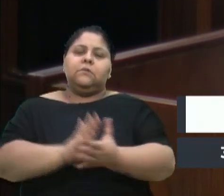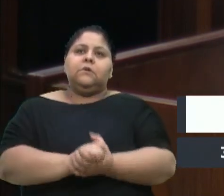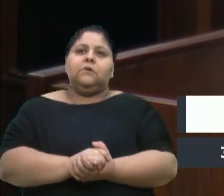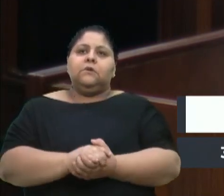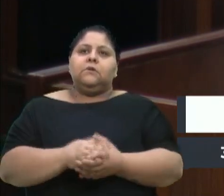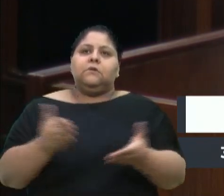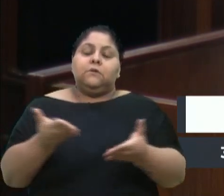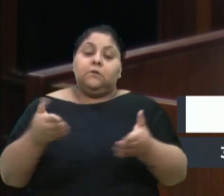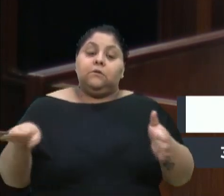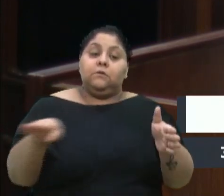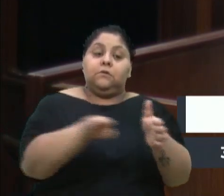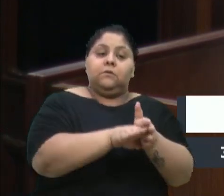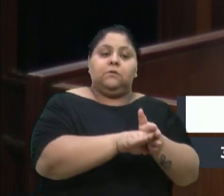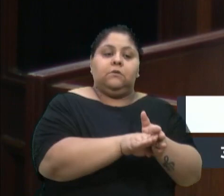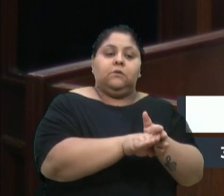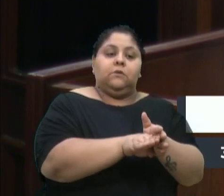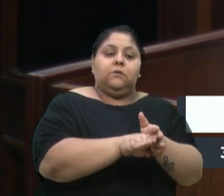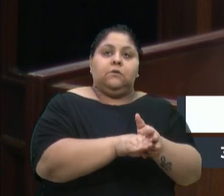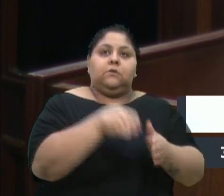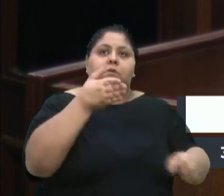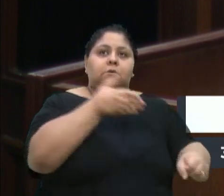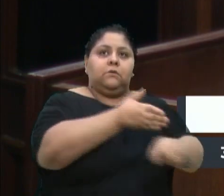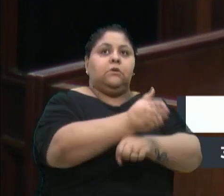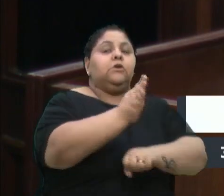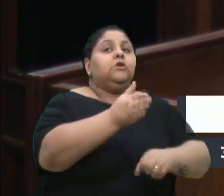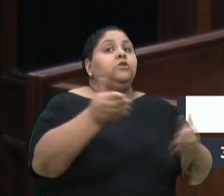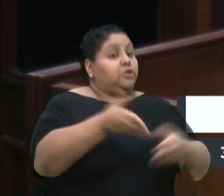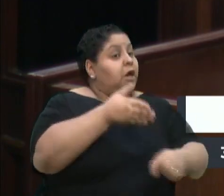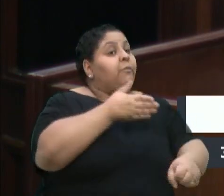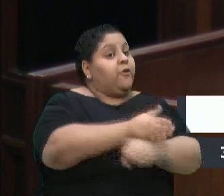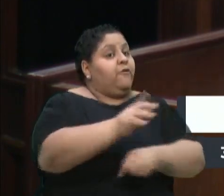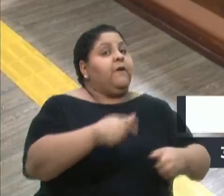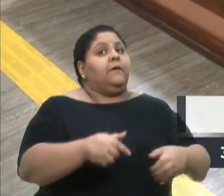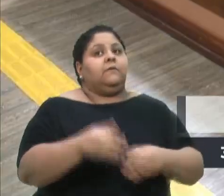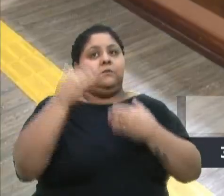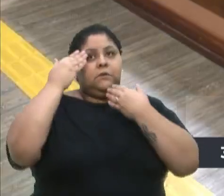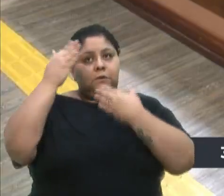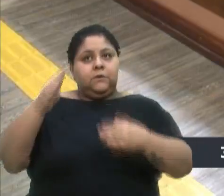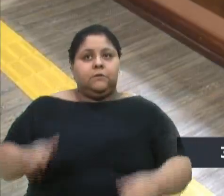não ficou aprovada aqui? Já devia ter sido aprovada. Era isso.